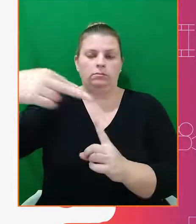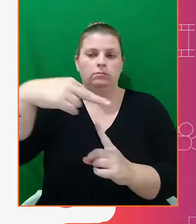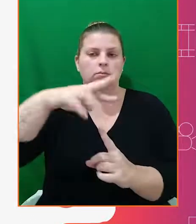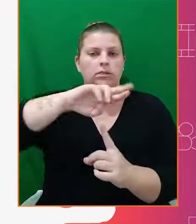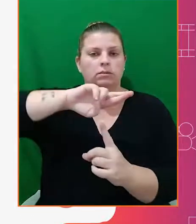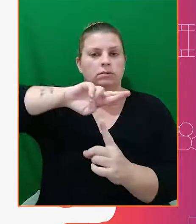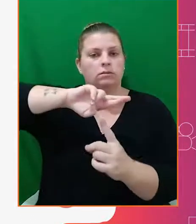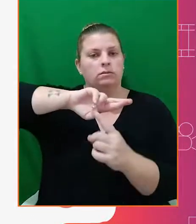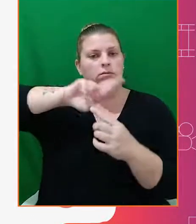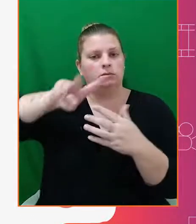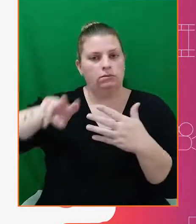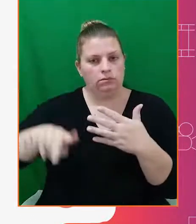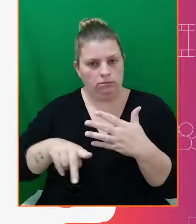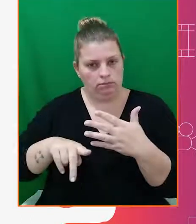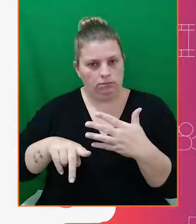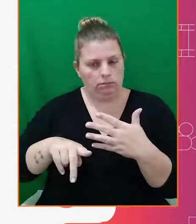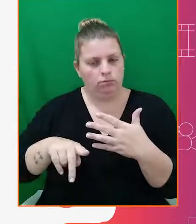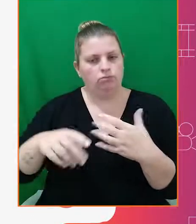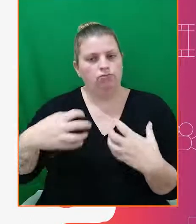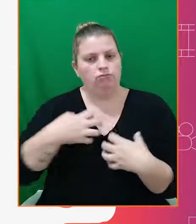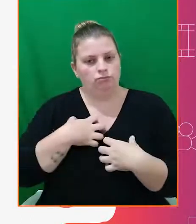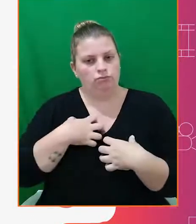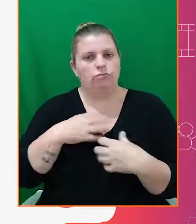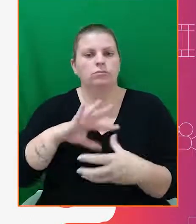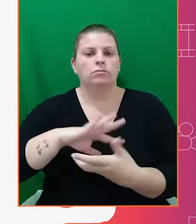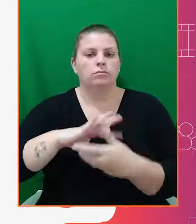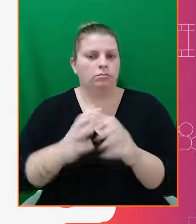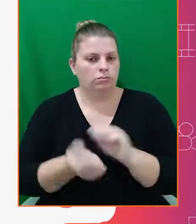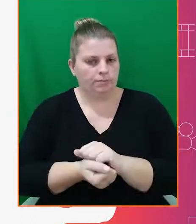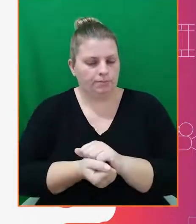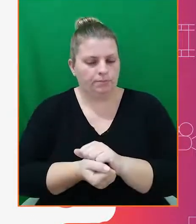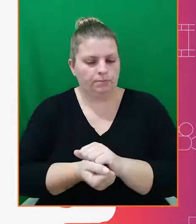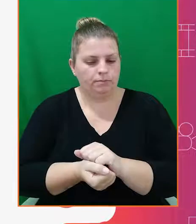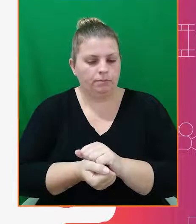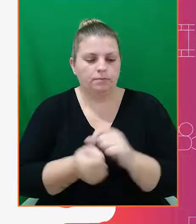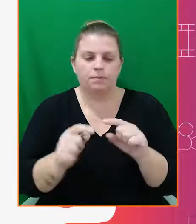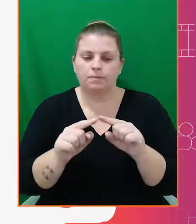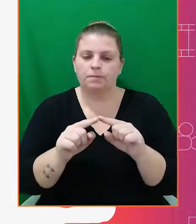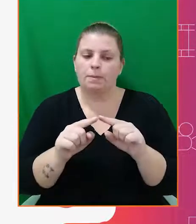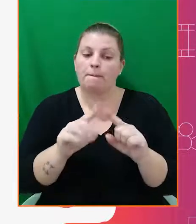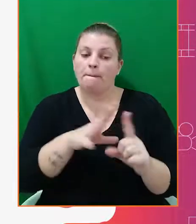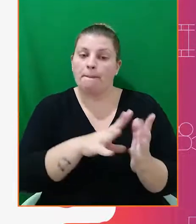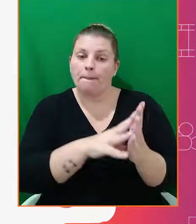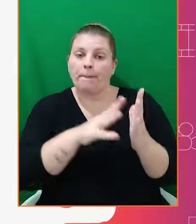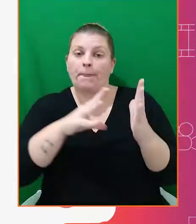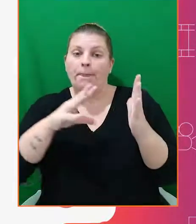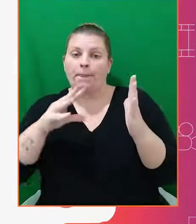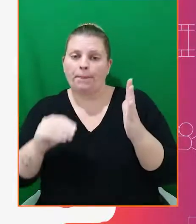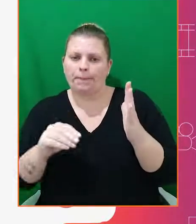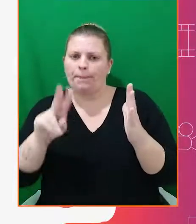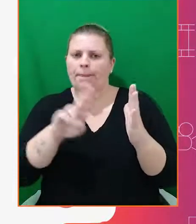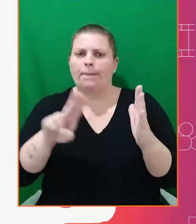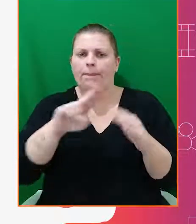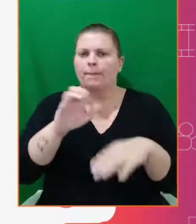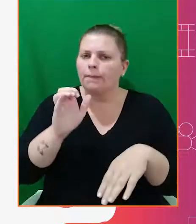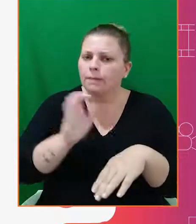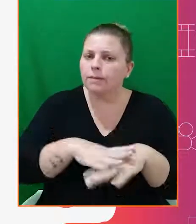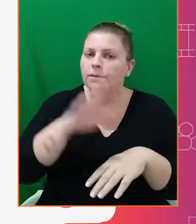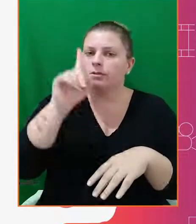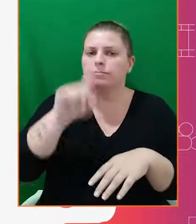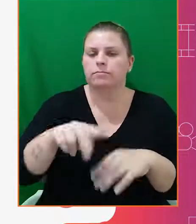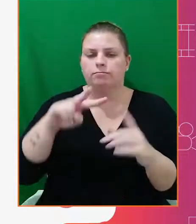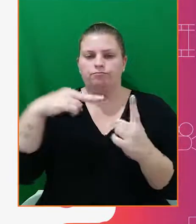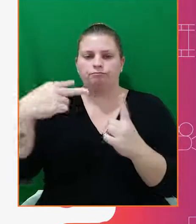de diversas formas na arte, mas um modelo bastante utilizado é a perspectiva